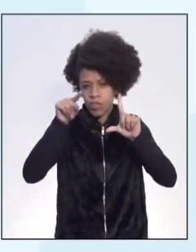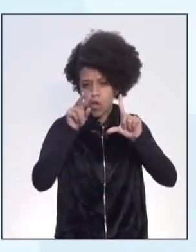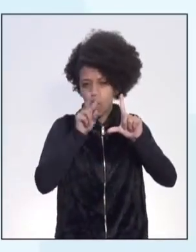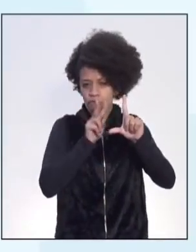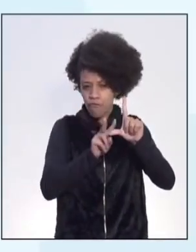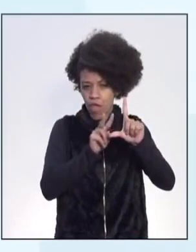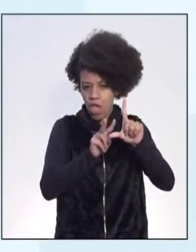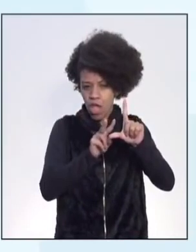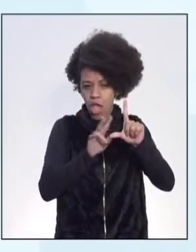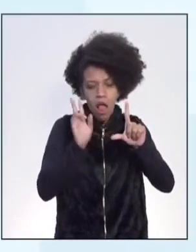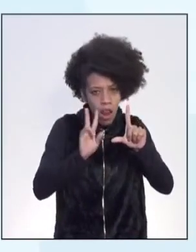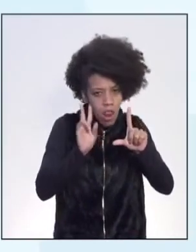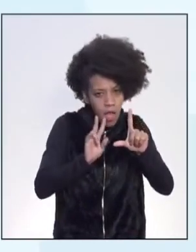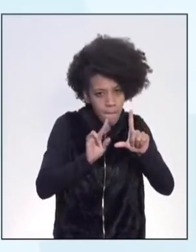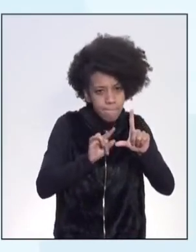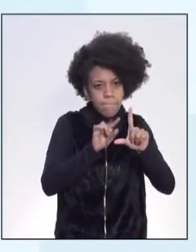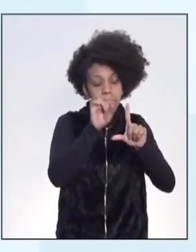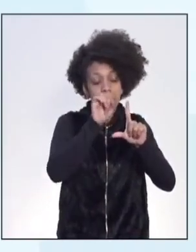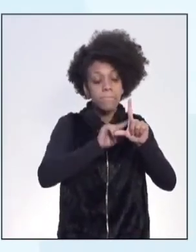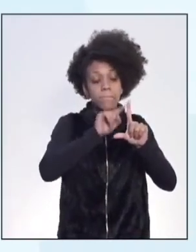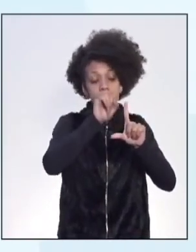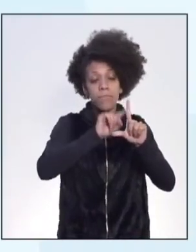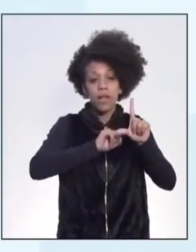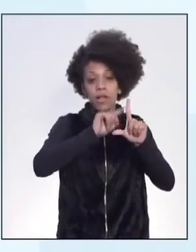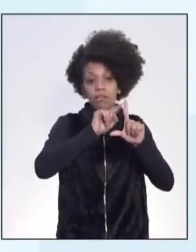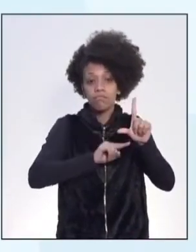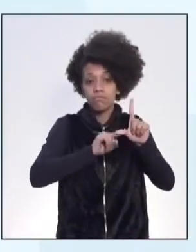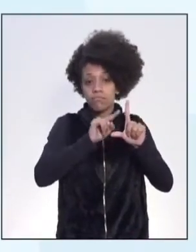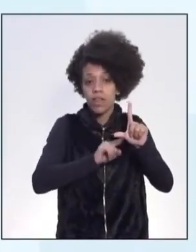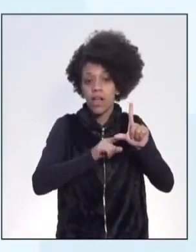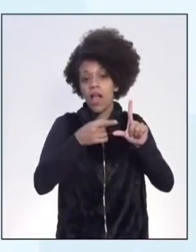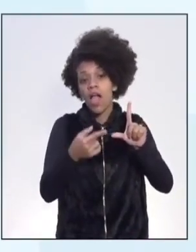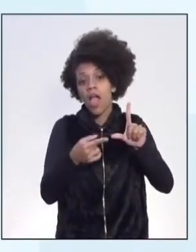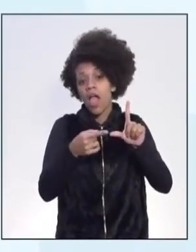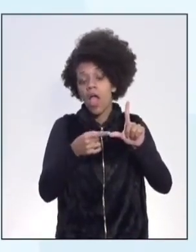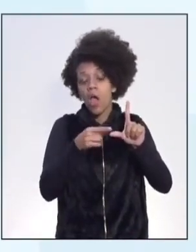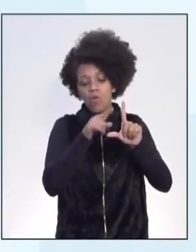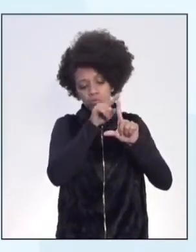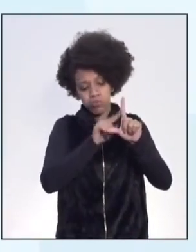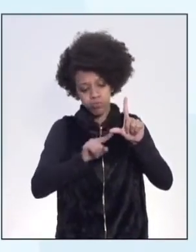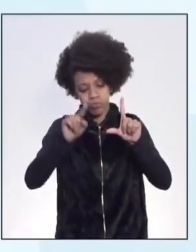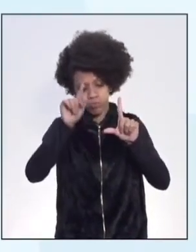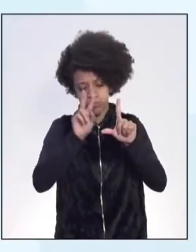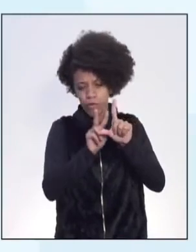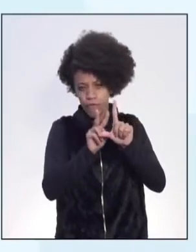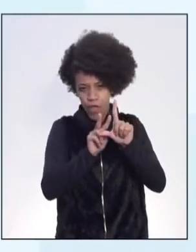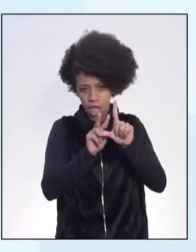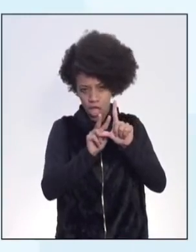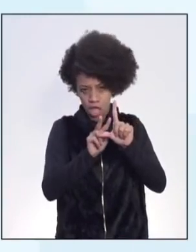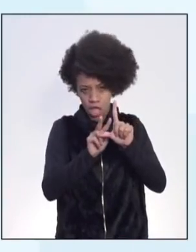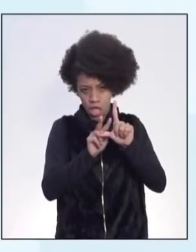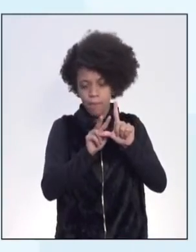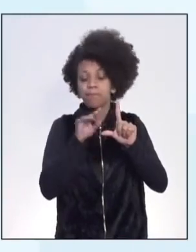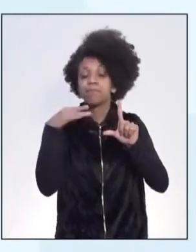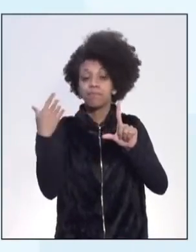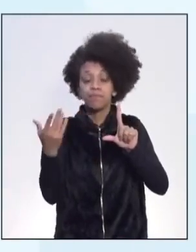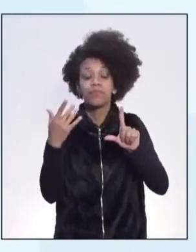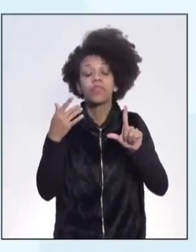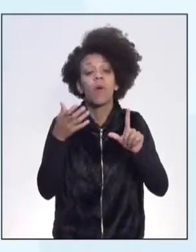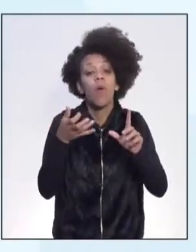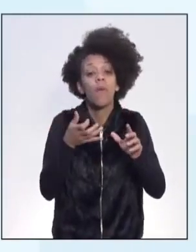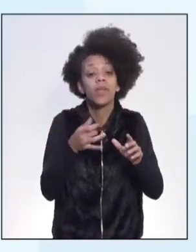Então, lembra, o vértice é o bico lá da parábola. No nosso caso, é o nosso ponto de mínimo. Tá vendo no gráfico V lá embaixo? Então, eu quero